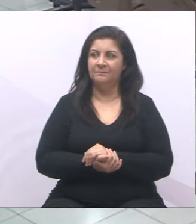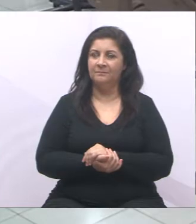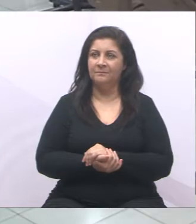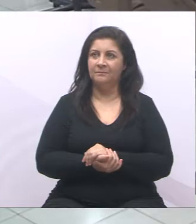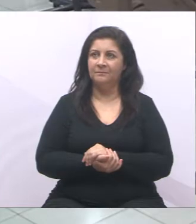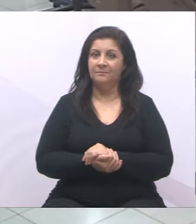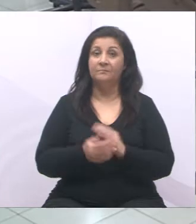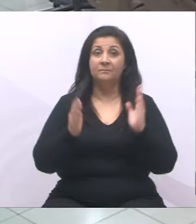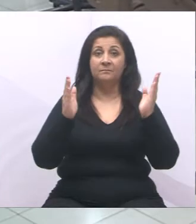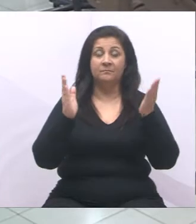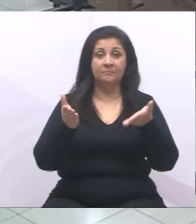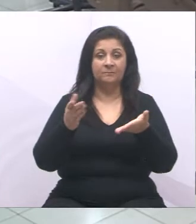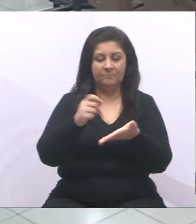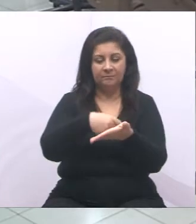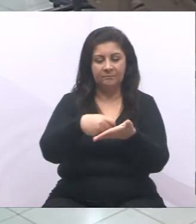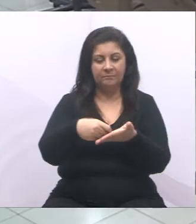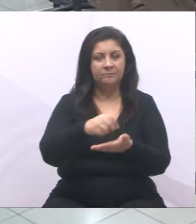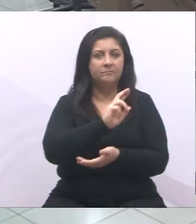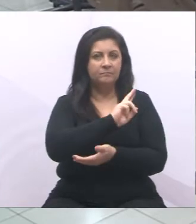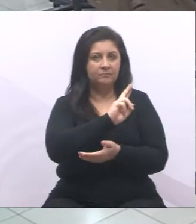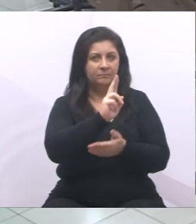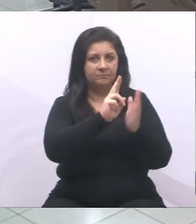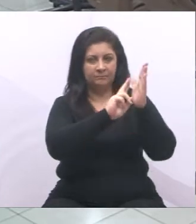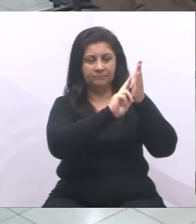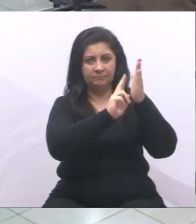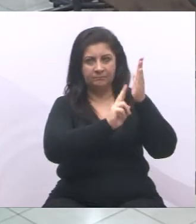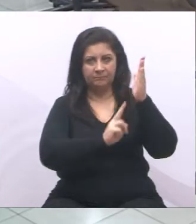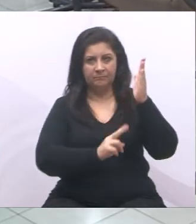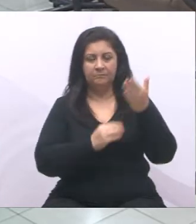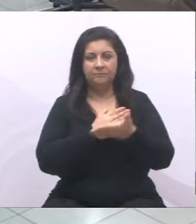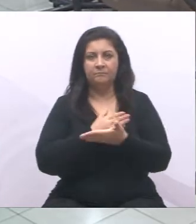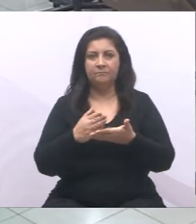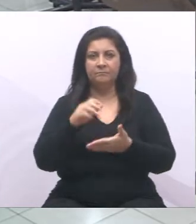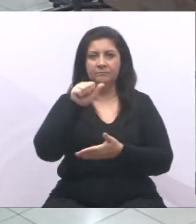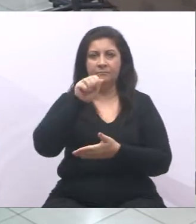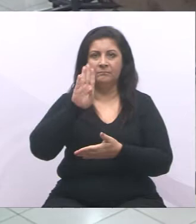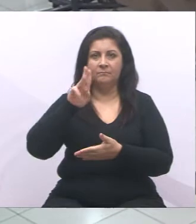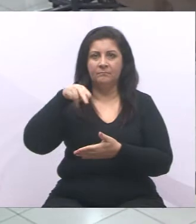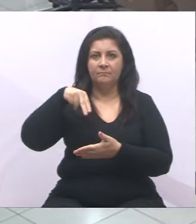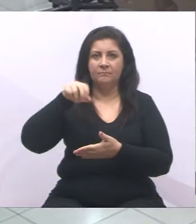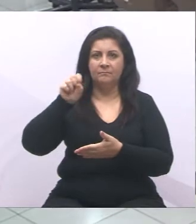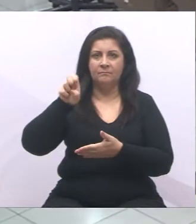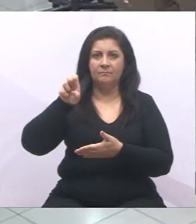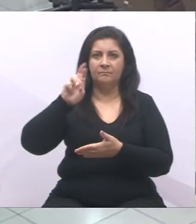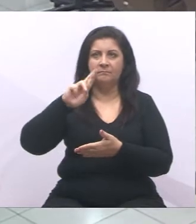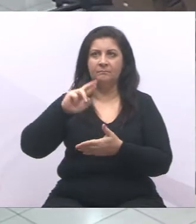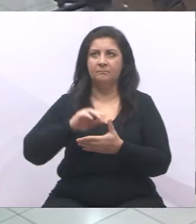Faremos então a assinatura por ordem alfabética, começando com o vereador Abner de Madureira.